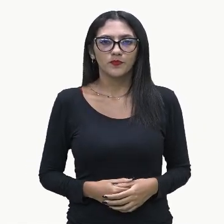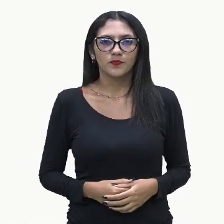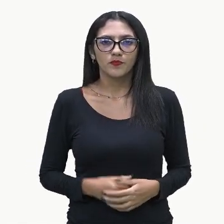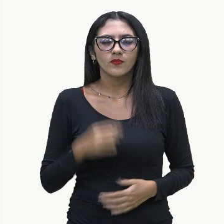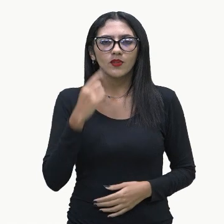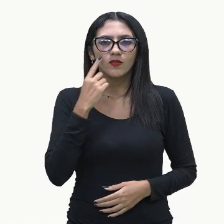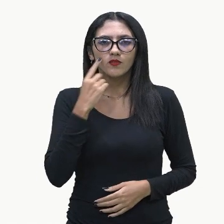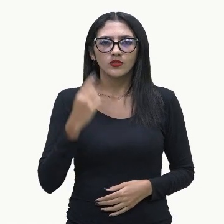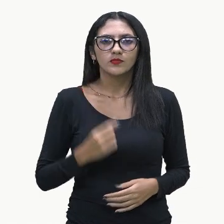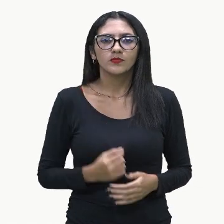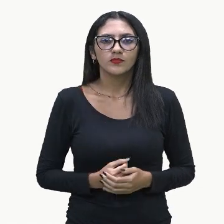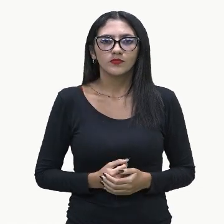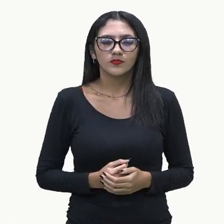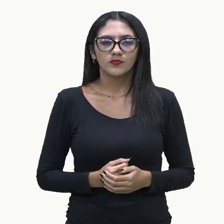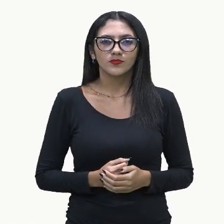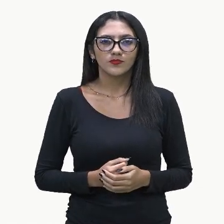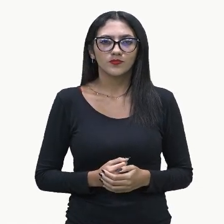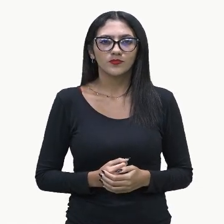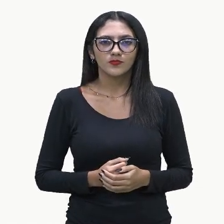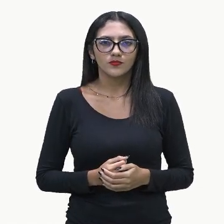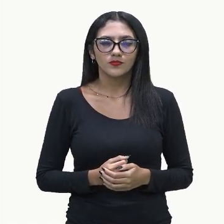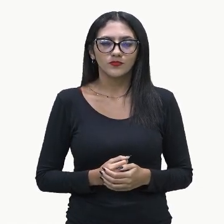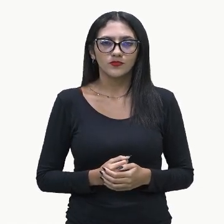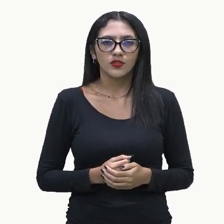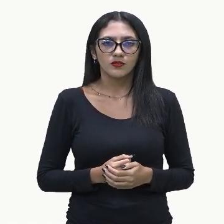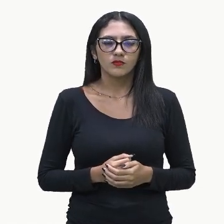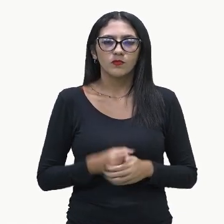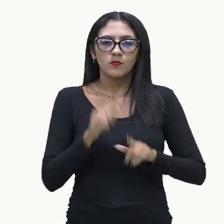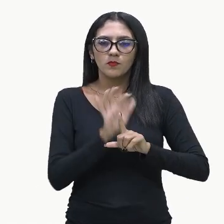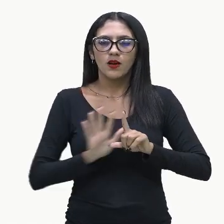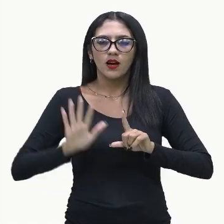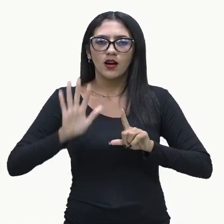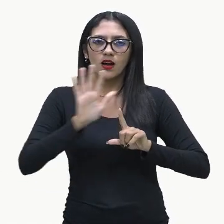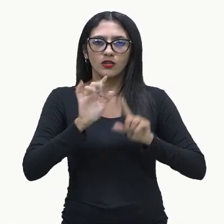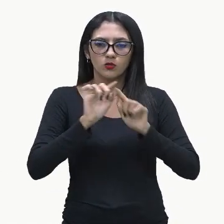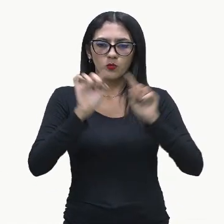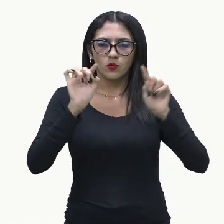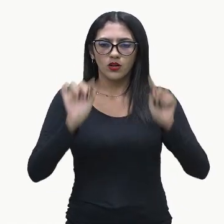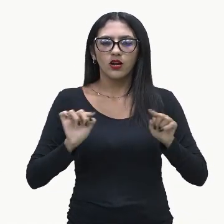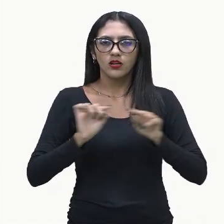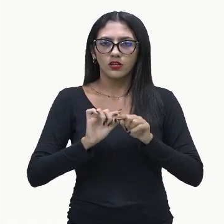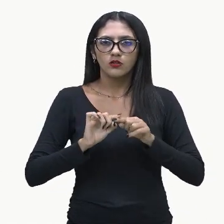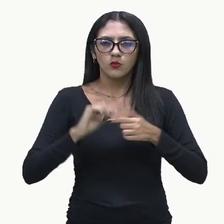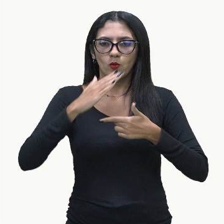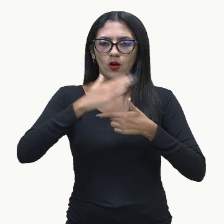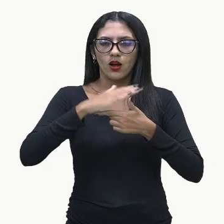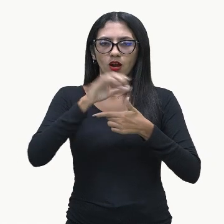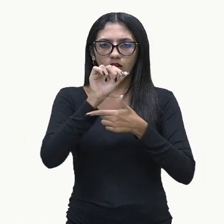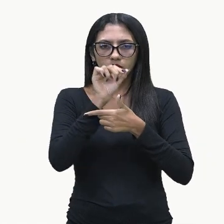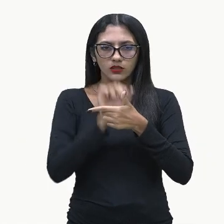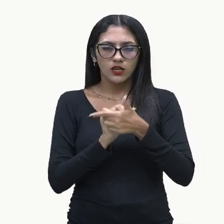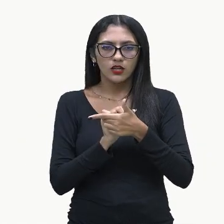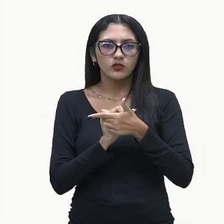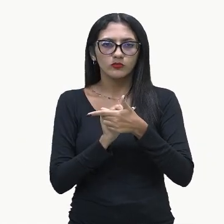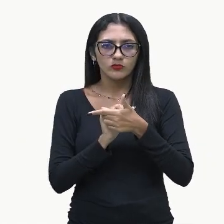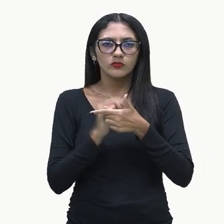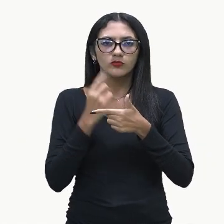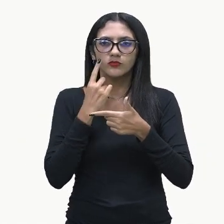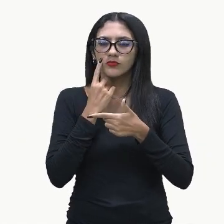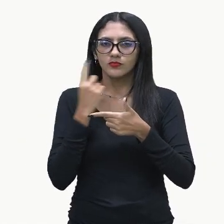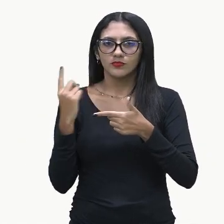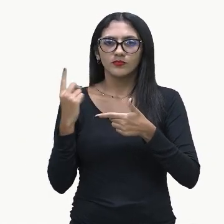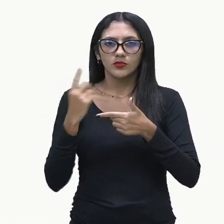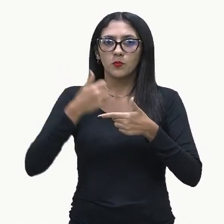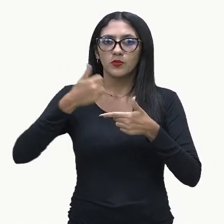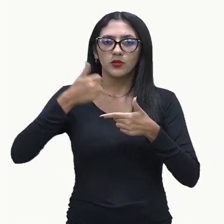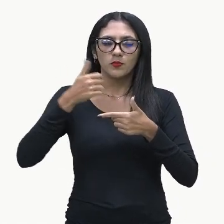cada... a área do quadrado de cada cateto. Deste cateto aqui, ó,